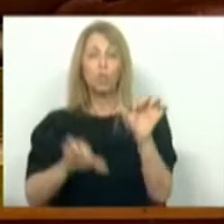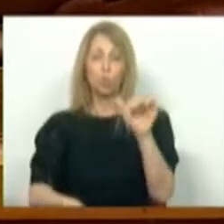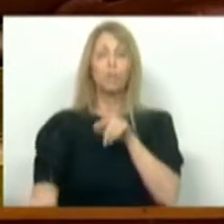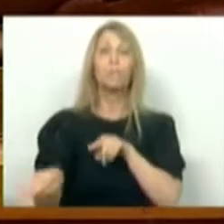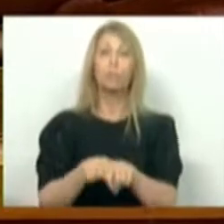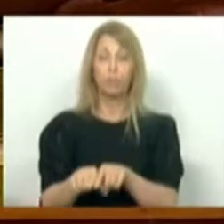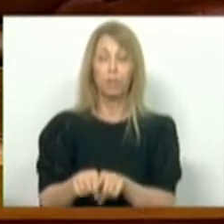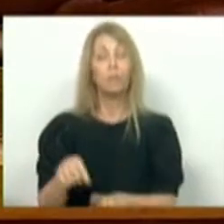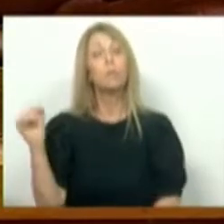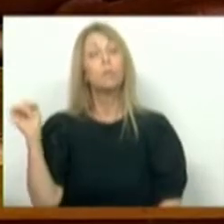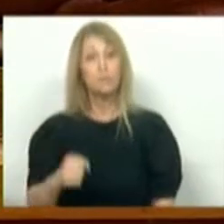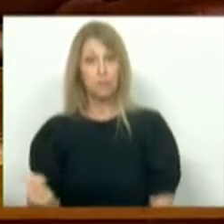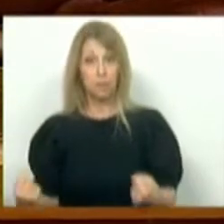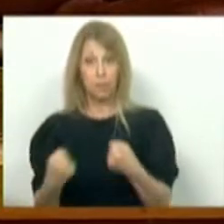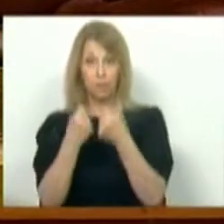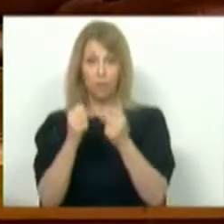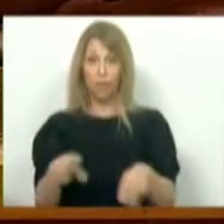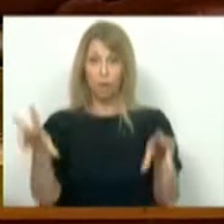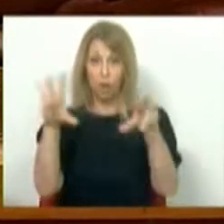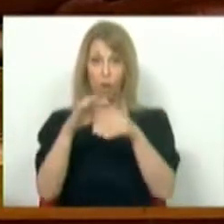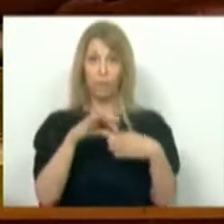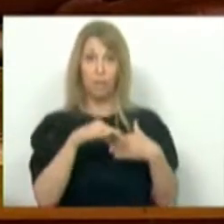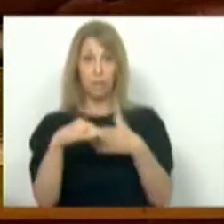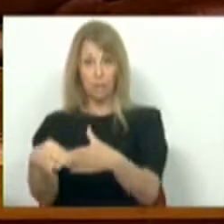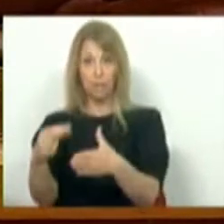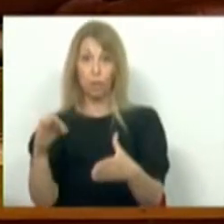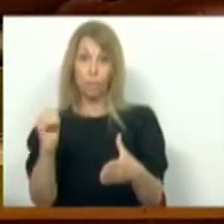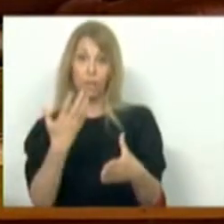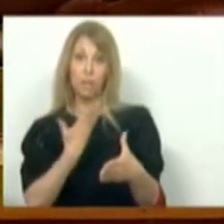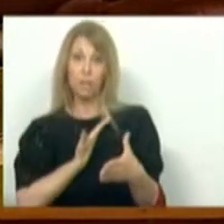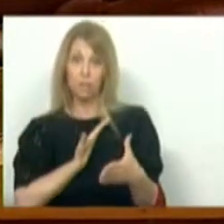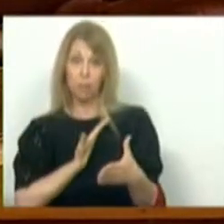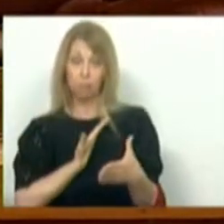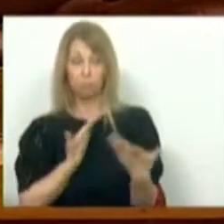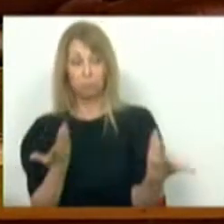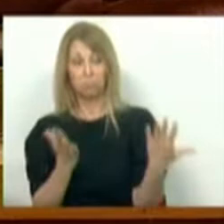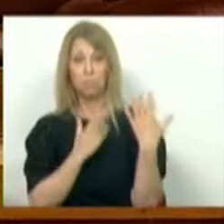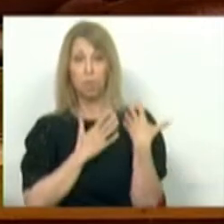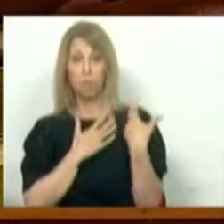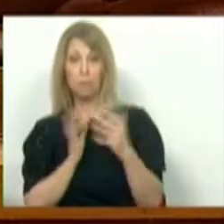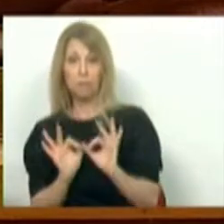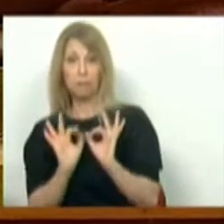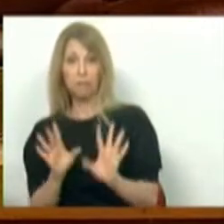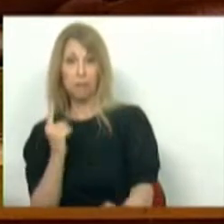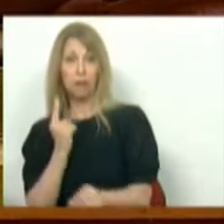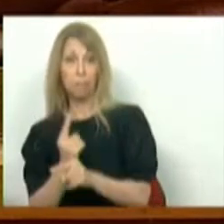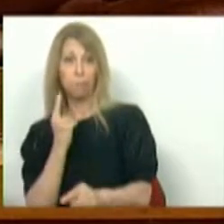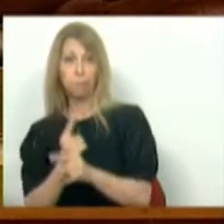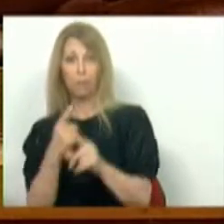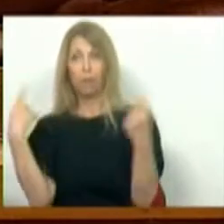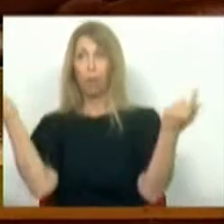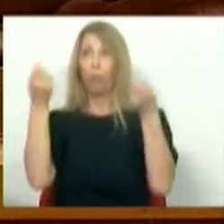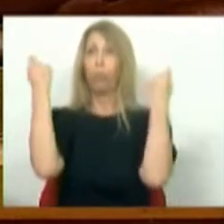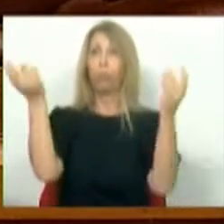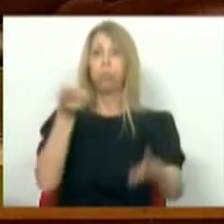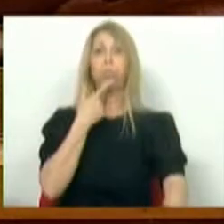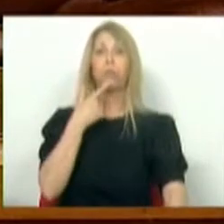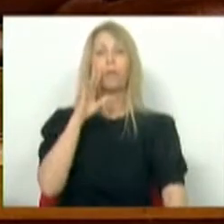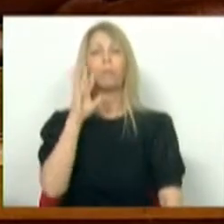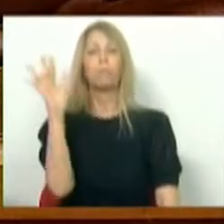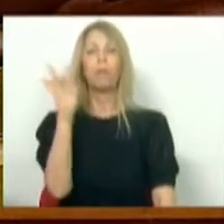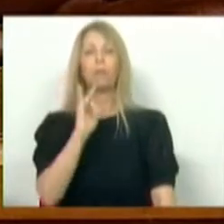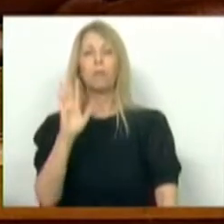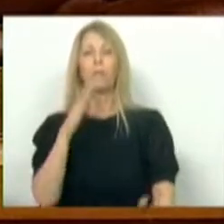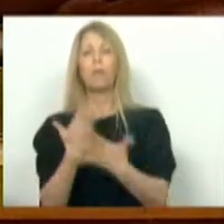Sim, desafiar a nova liderança do PSD para a mesma irresponsabilidade de pendor populista numa tentativa